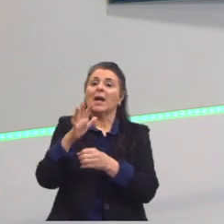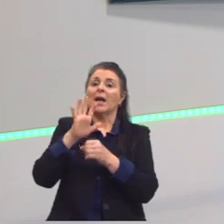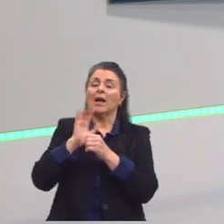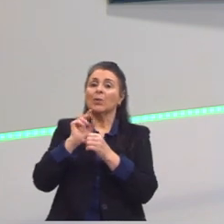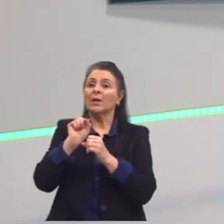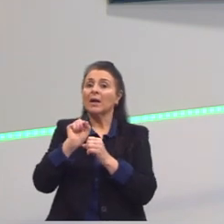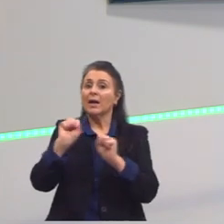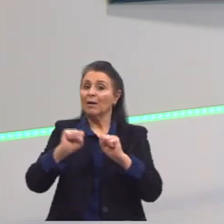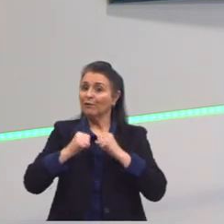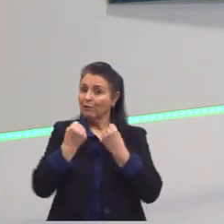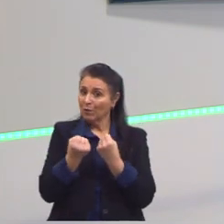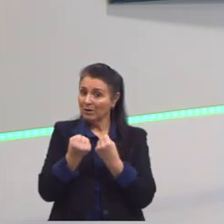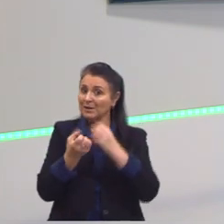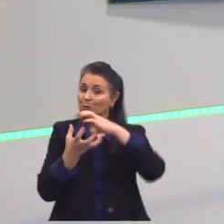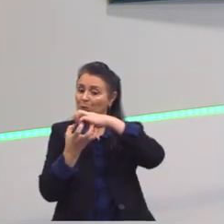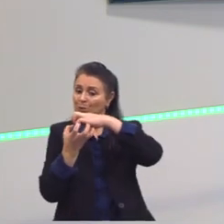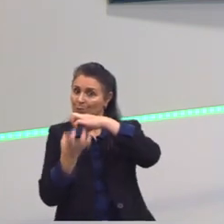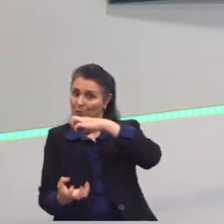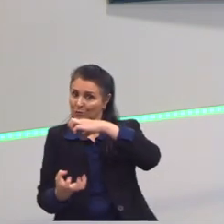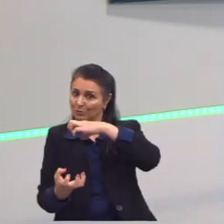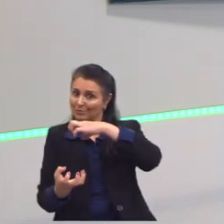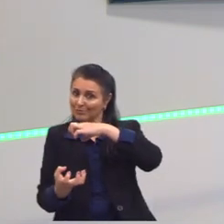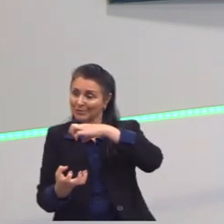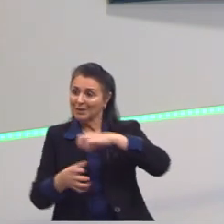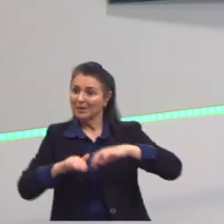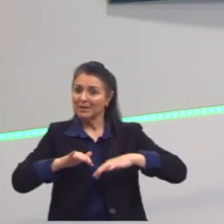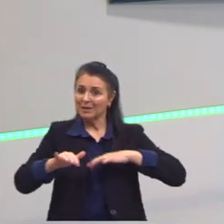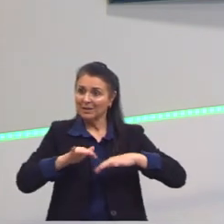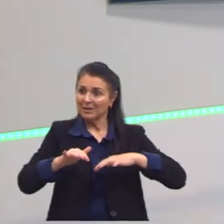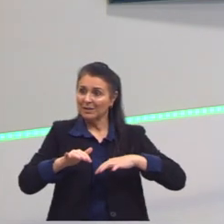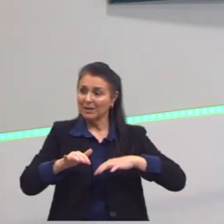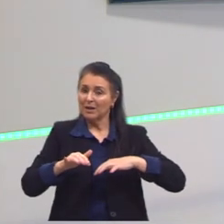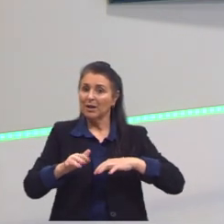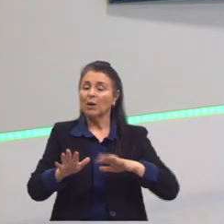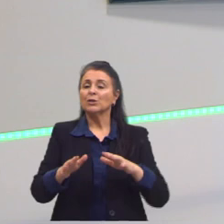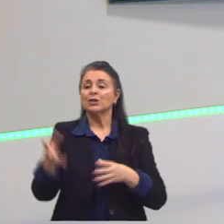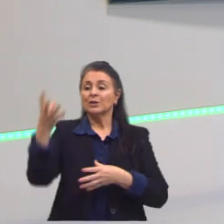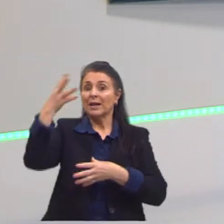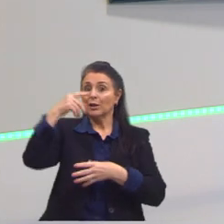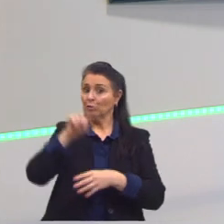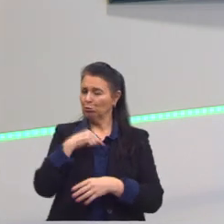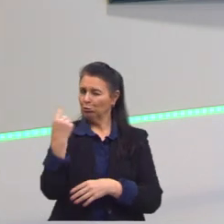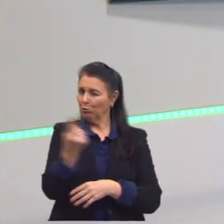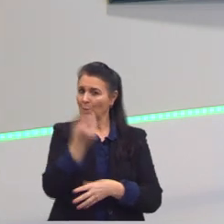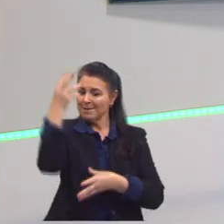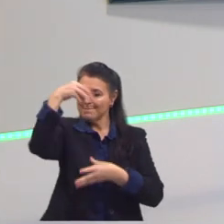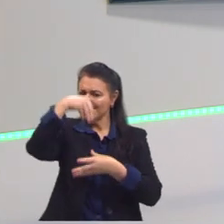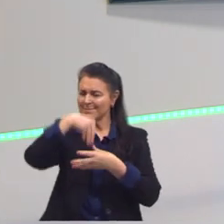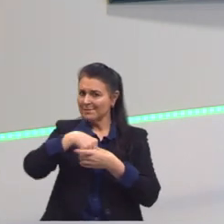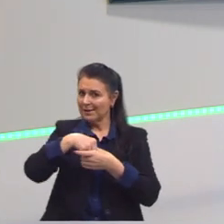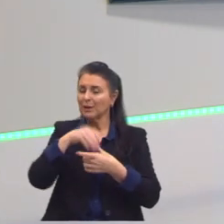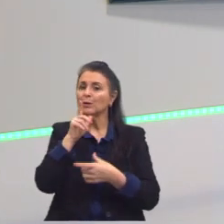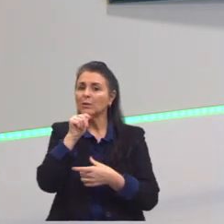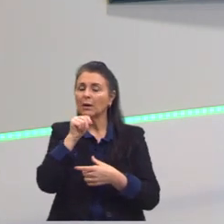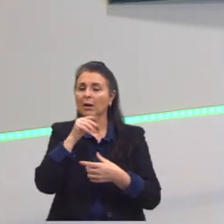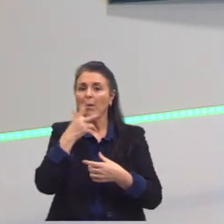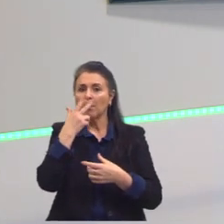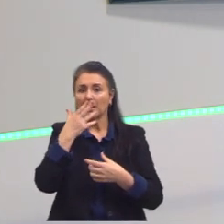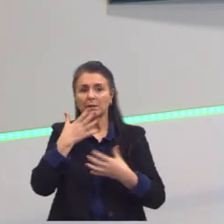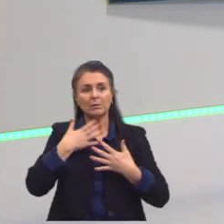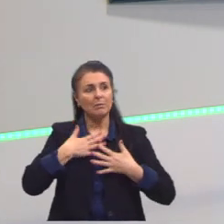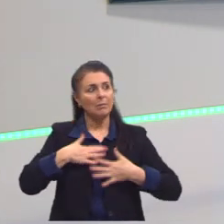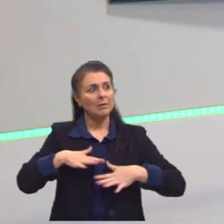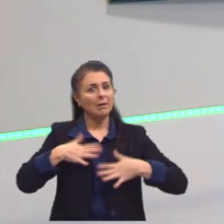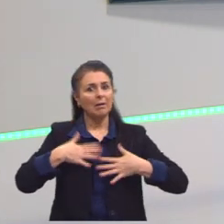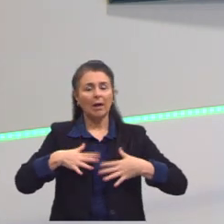é que tá agindo outra coisa também geralmente quando a gente tá dentro da da água né a gente se sente o que mais leves